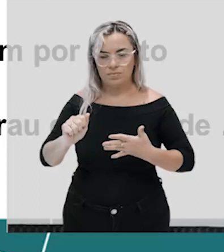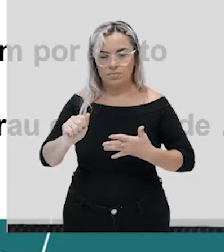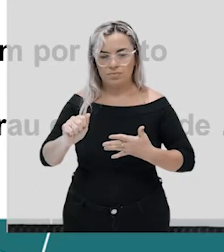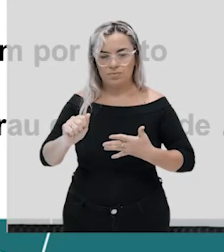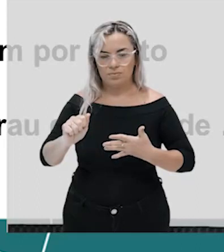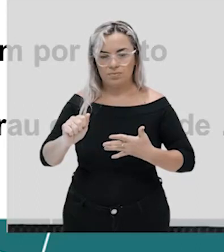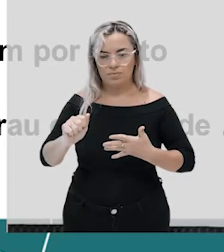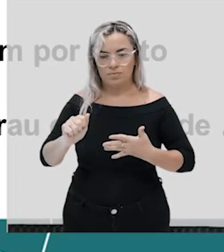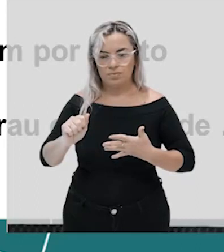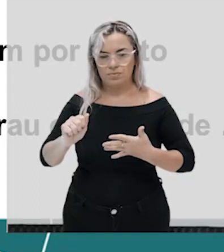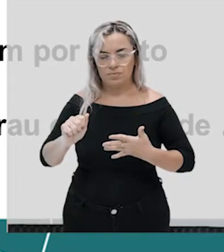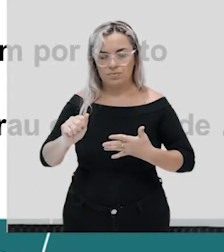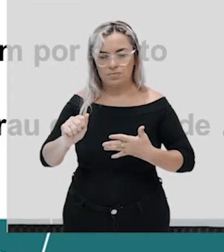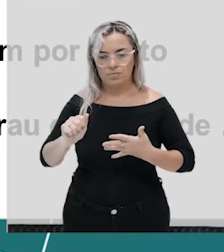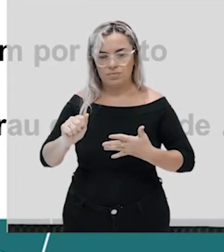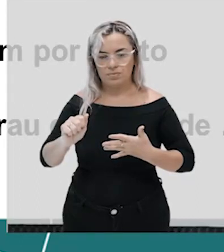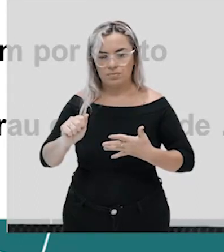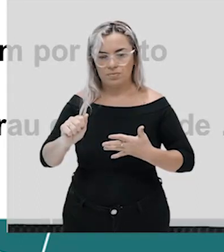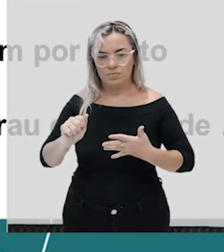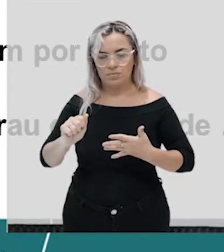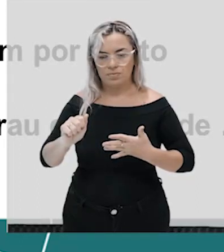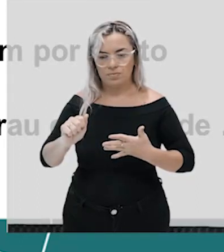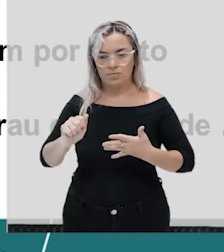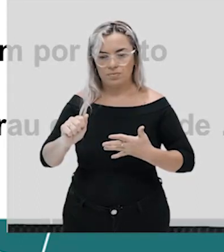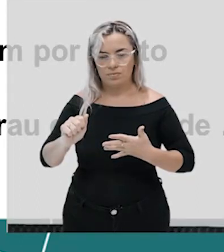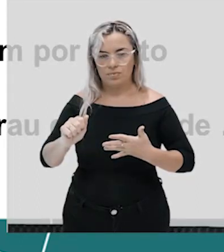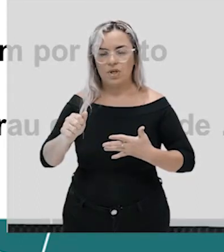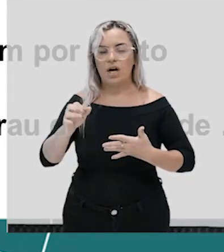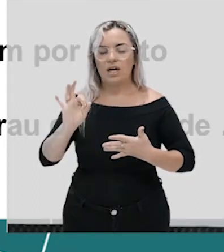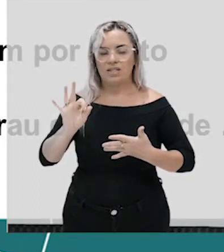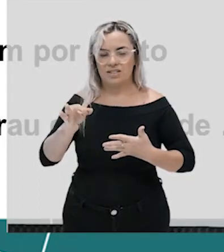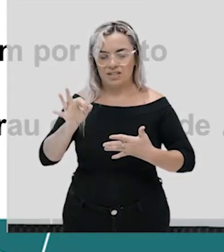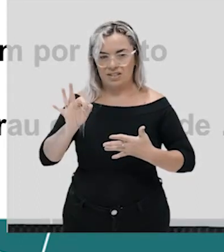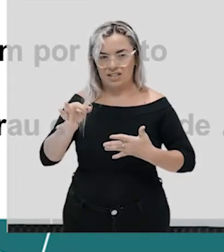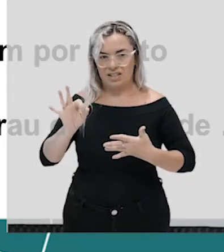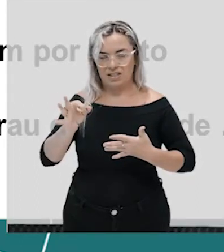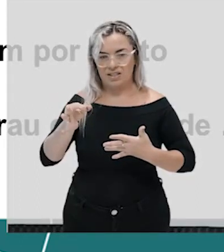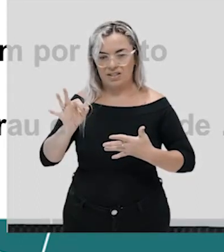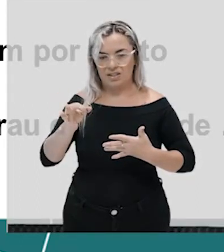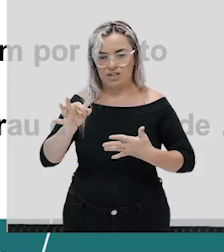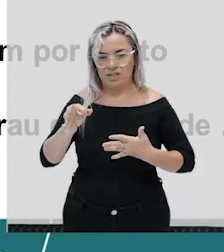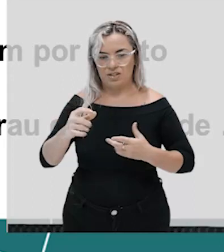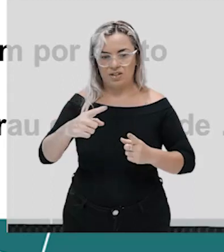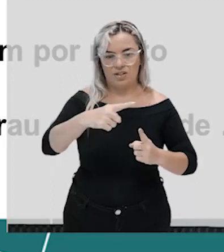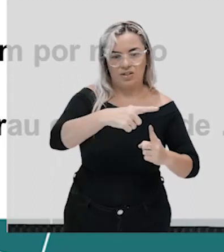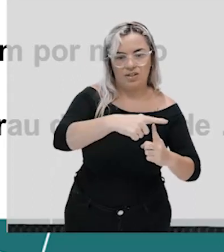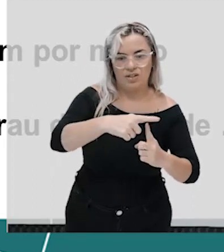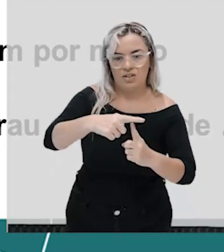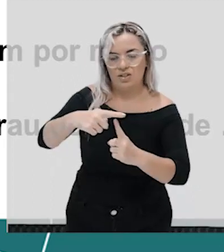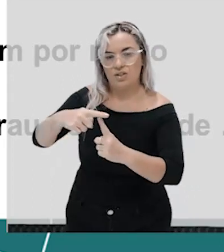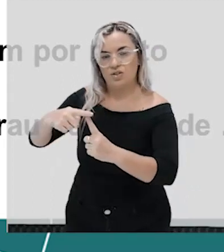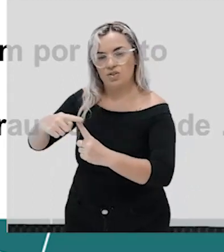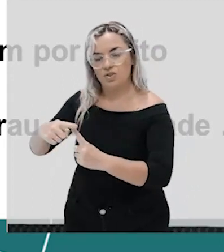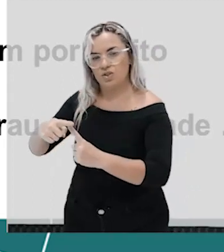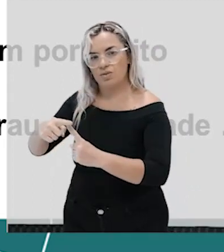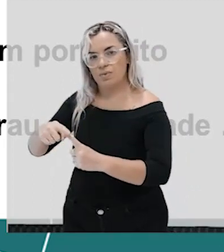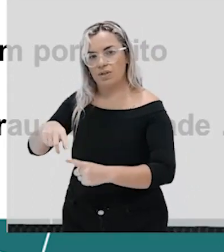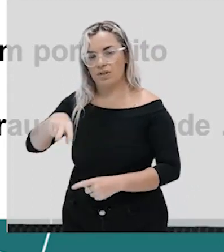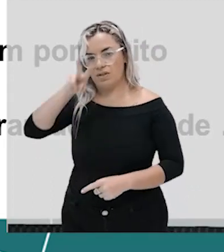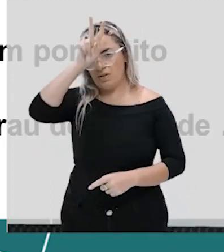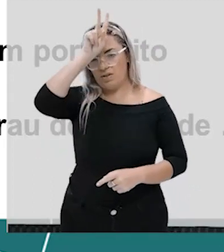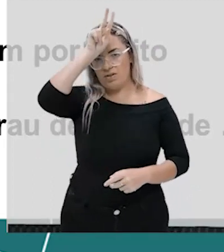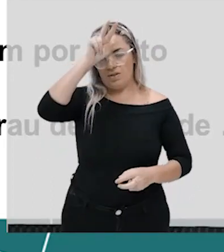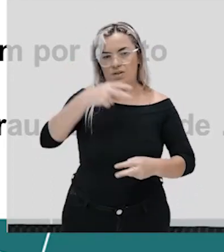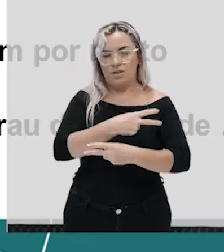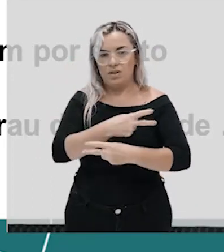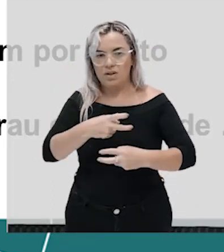inseticidas prejudiciais à saúde do homem. Essa questão está correta, porque são tipos de inseticidas que existem.